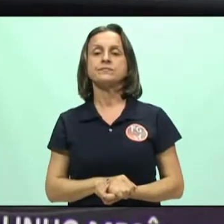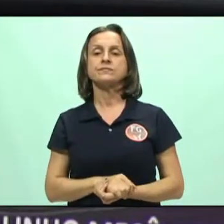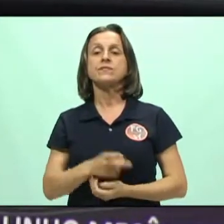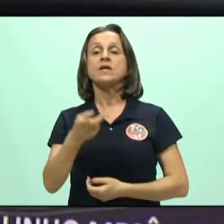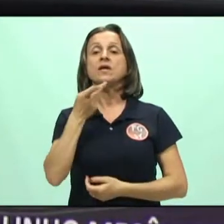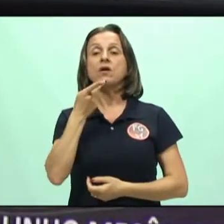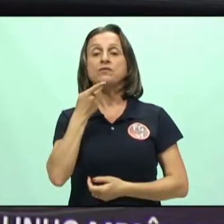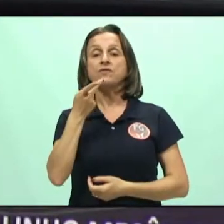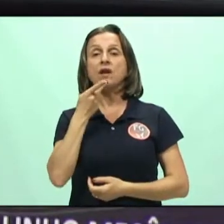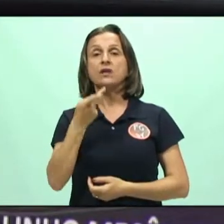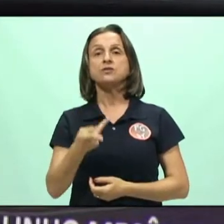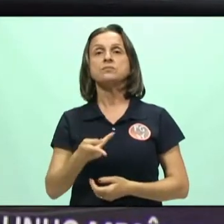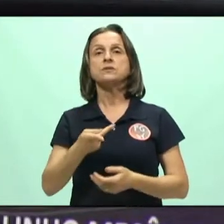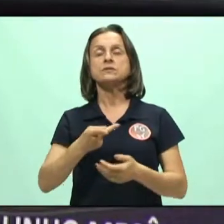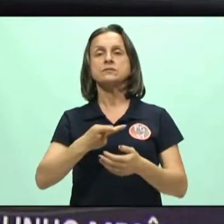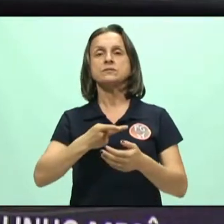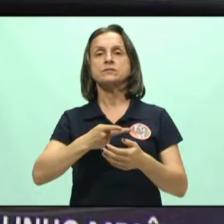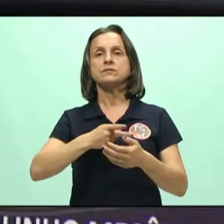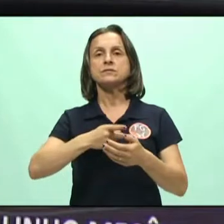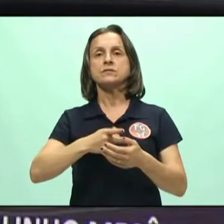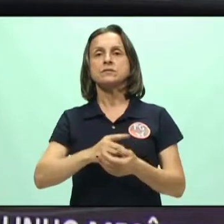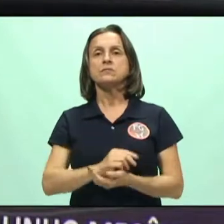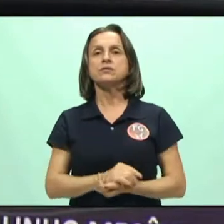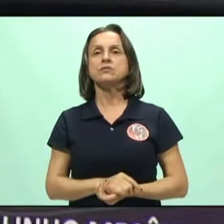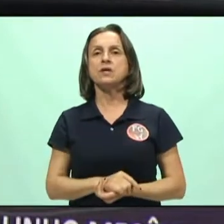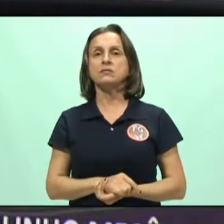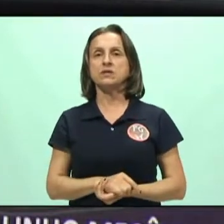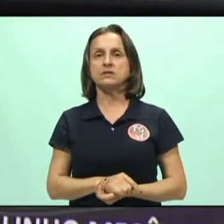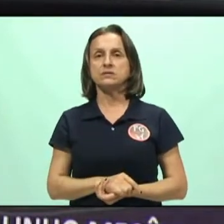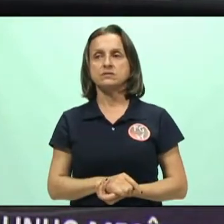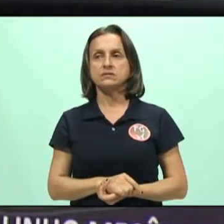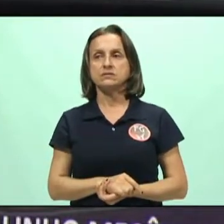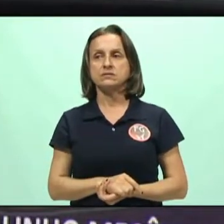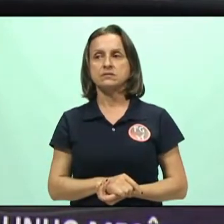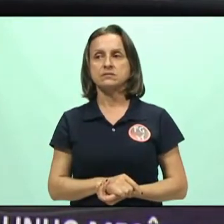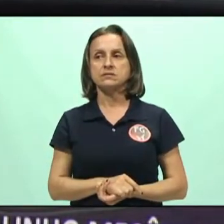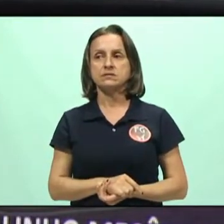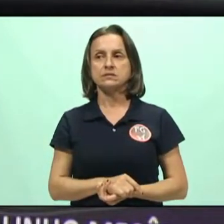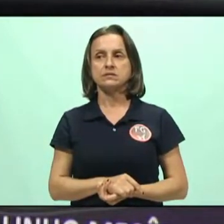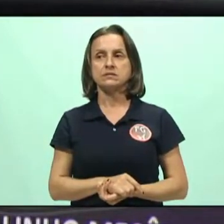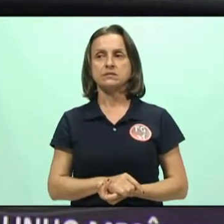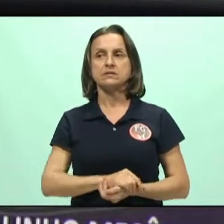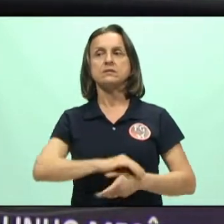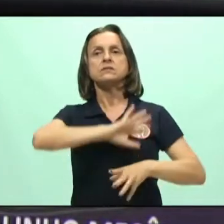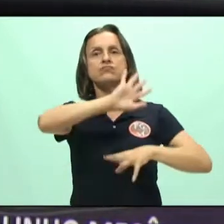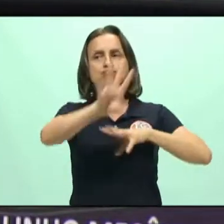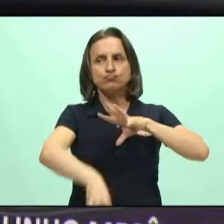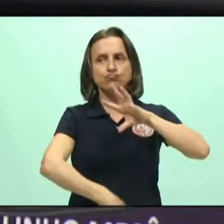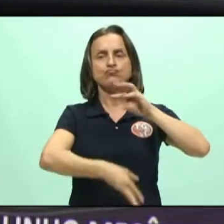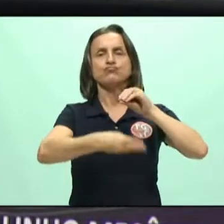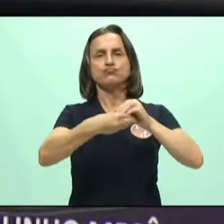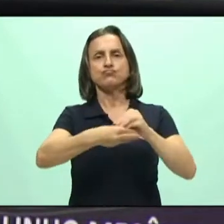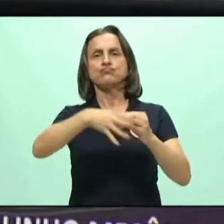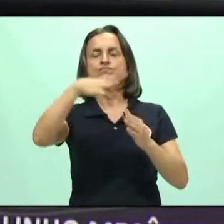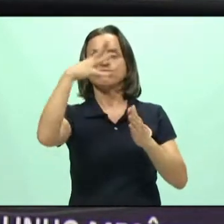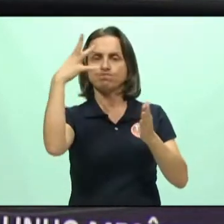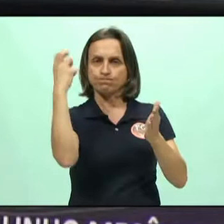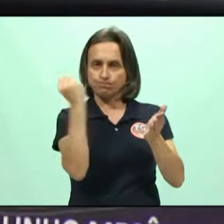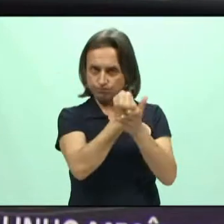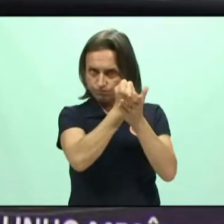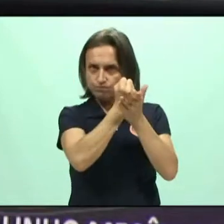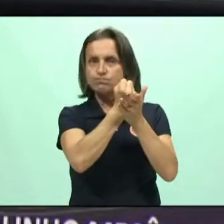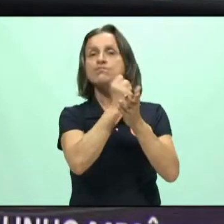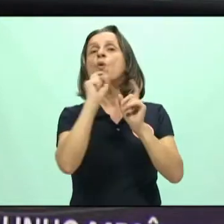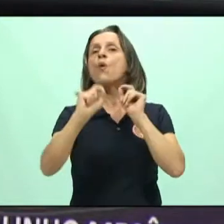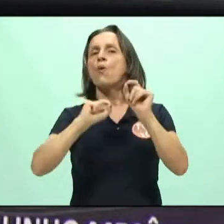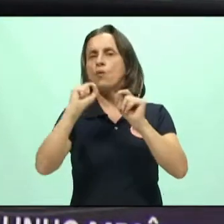no sentido de protocolar uma Emenda com atendendo aqui o Regimento com as assinaturas necessárias com relação